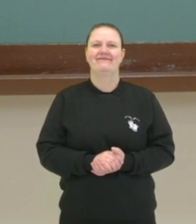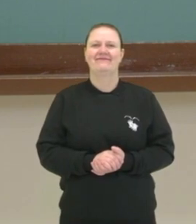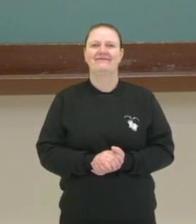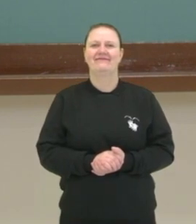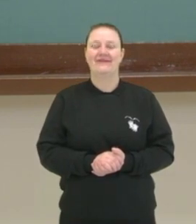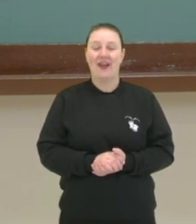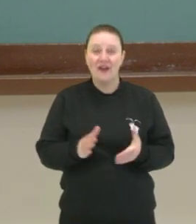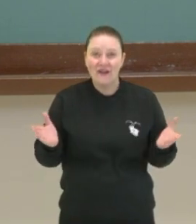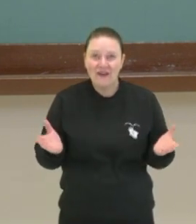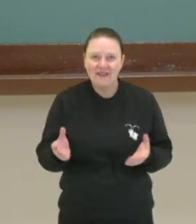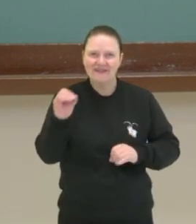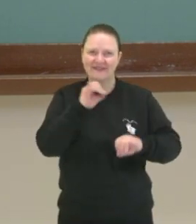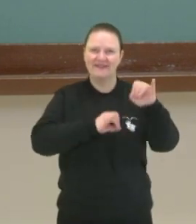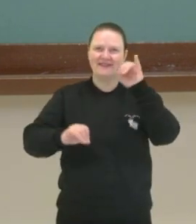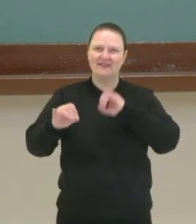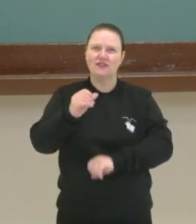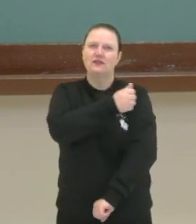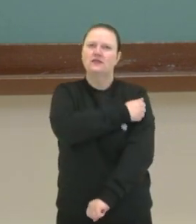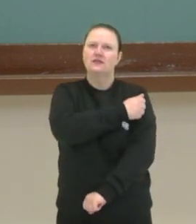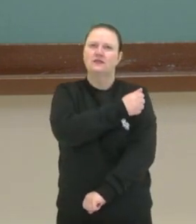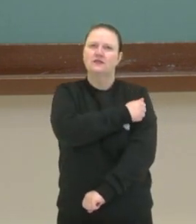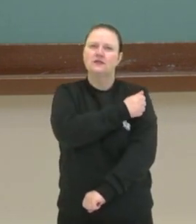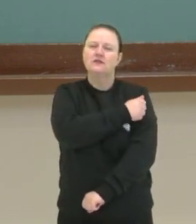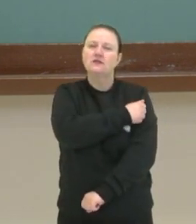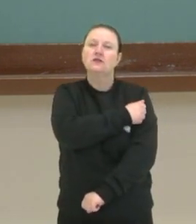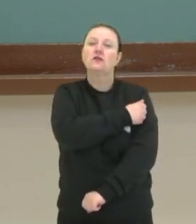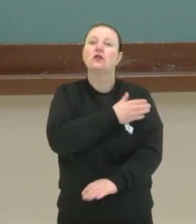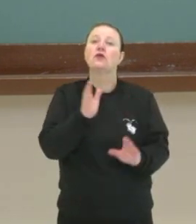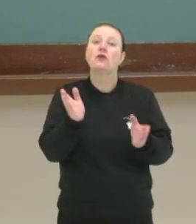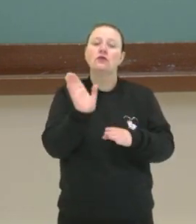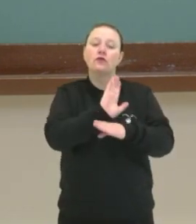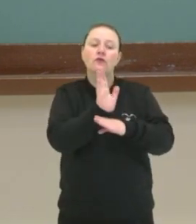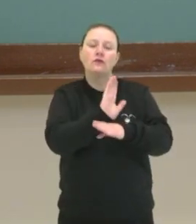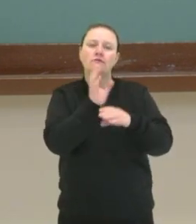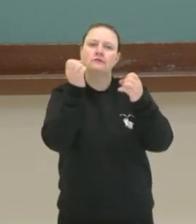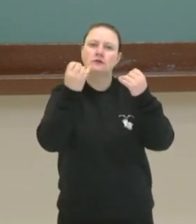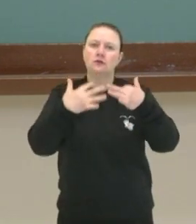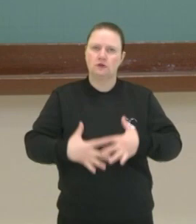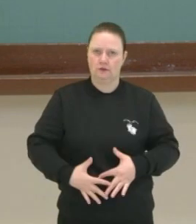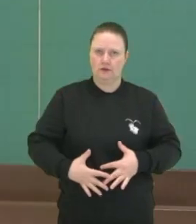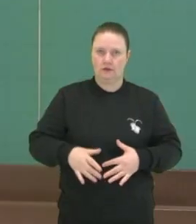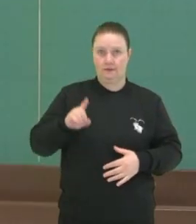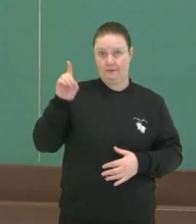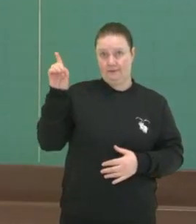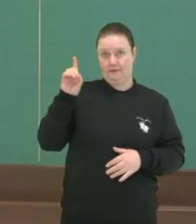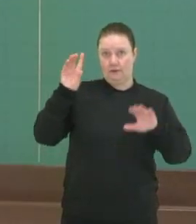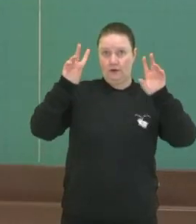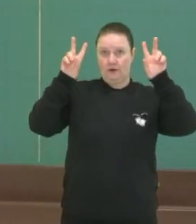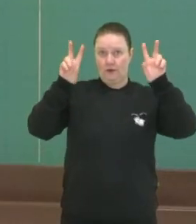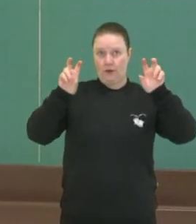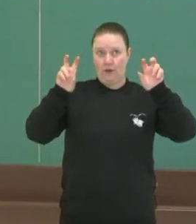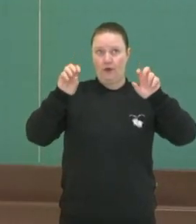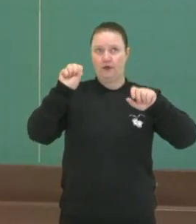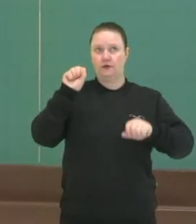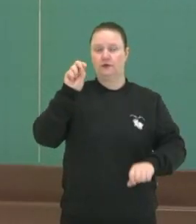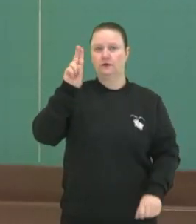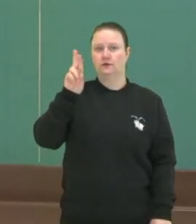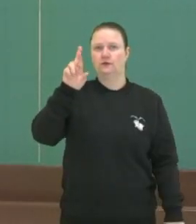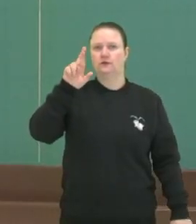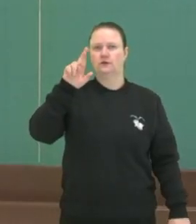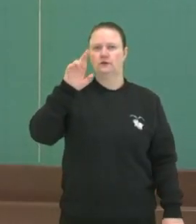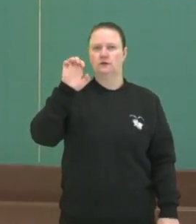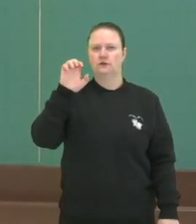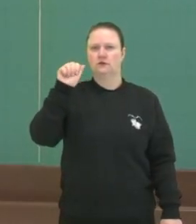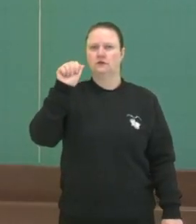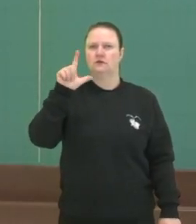Alô, estudantes, terceira série. Nesse vídeo vamos falar sobre surrealismo, parte número 1. Então, o que estava acontecendo nessa época?